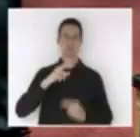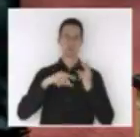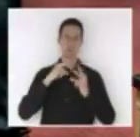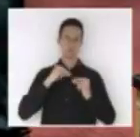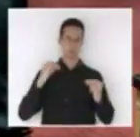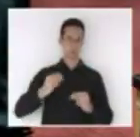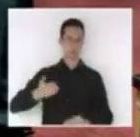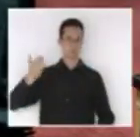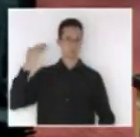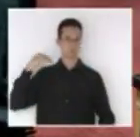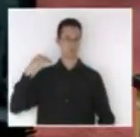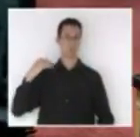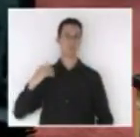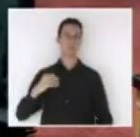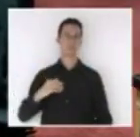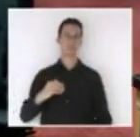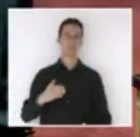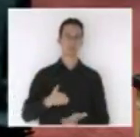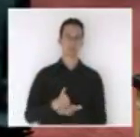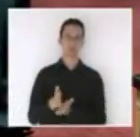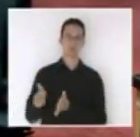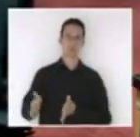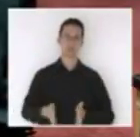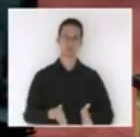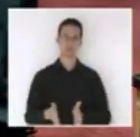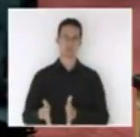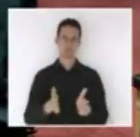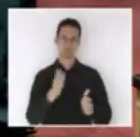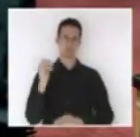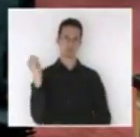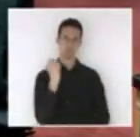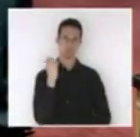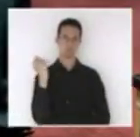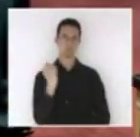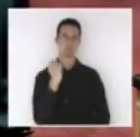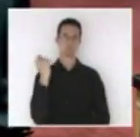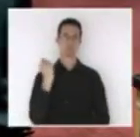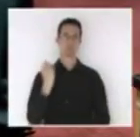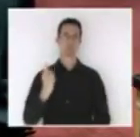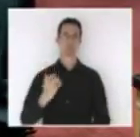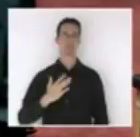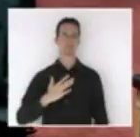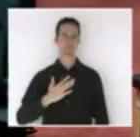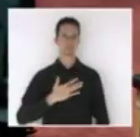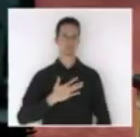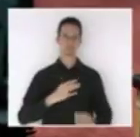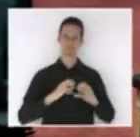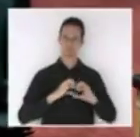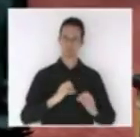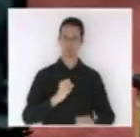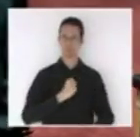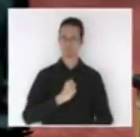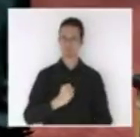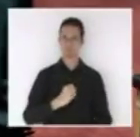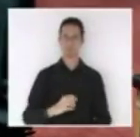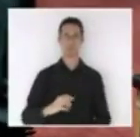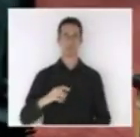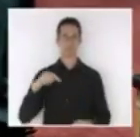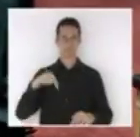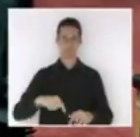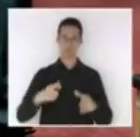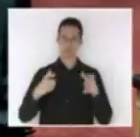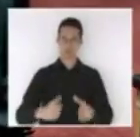trilhas, pelo ideal dos farroupilhas que ao falar eu me apaixono, esta terra ainda tem